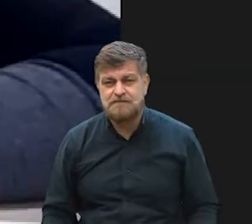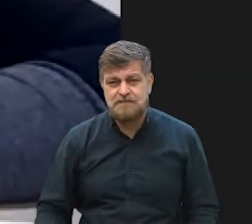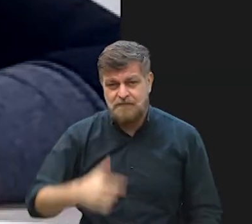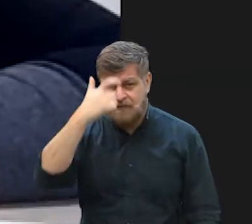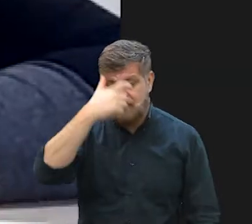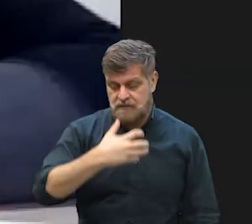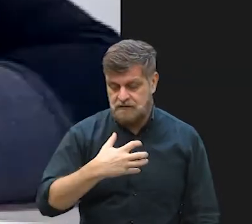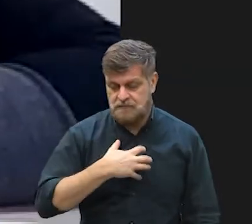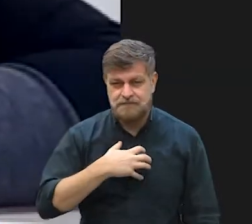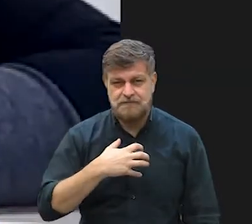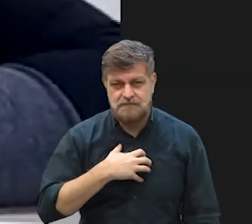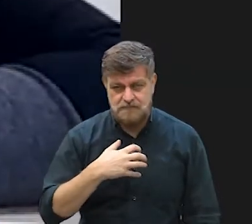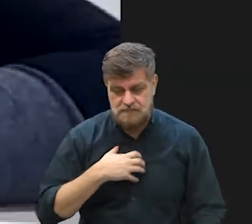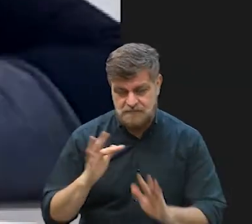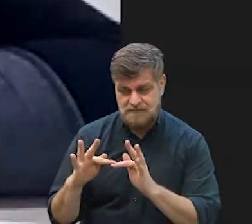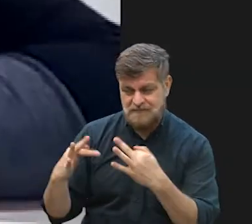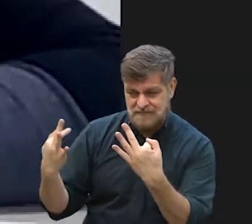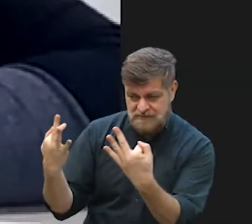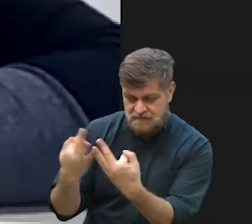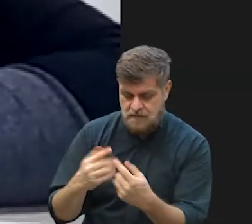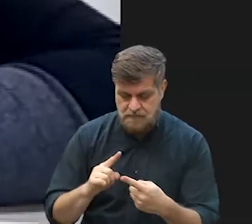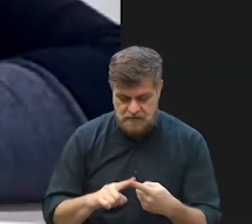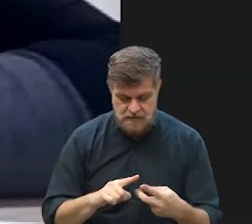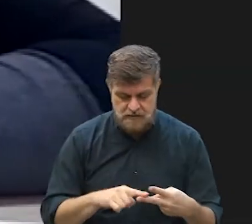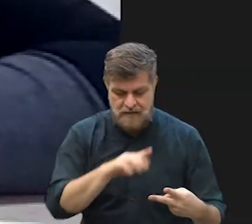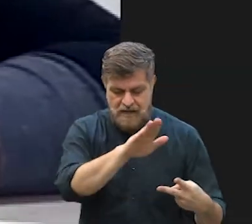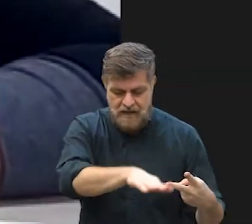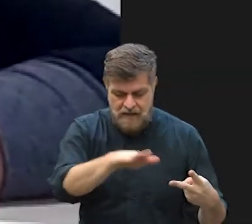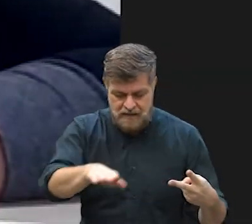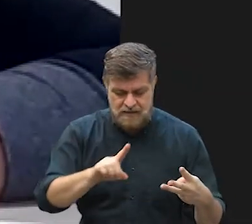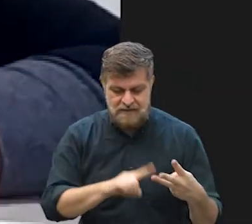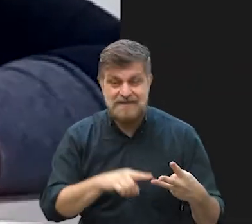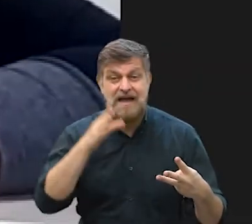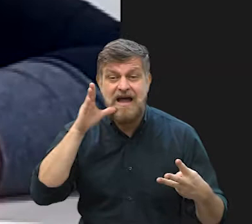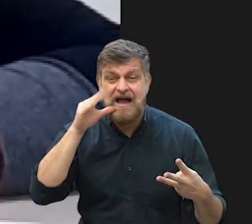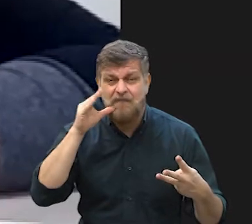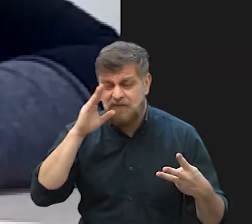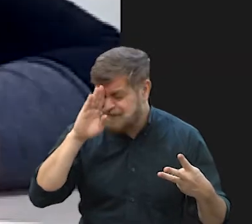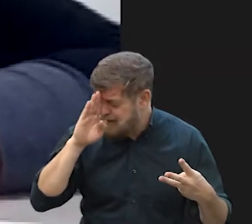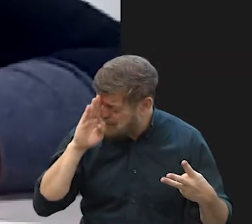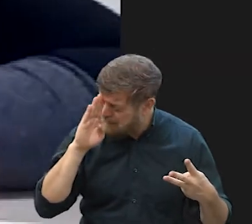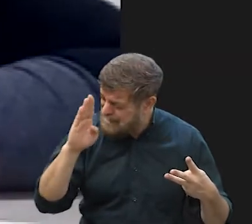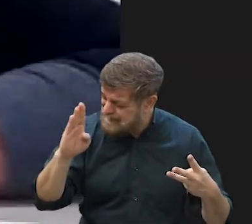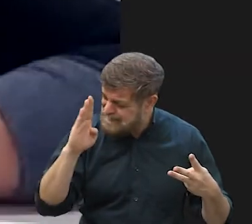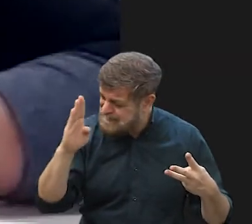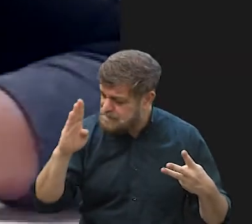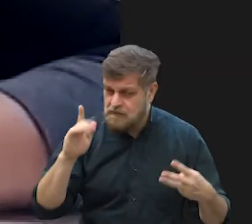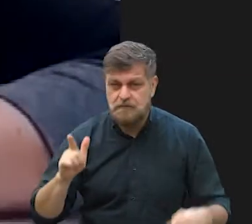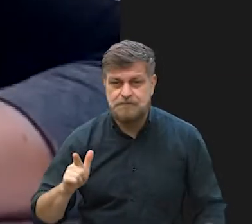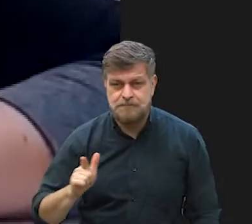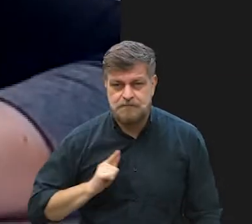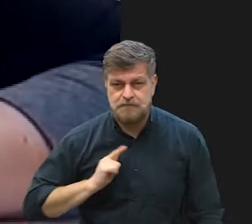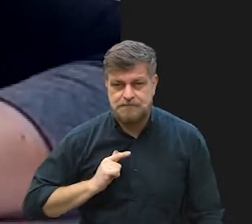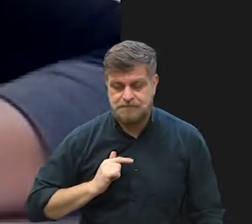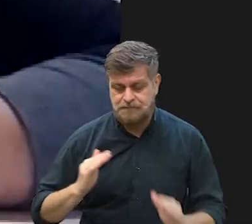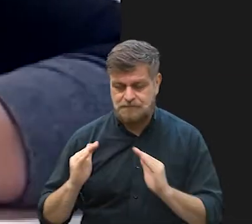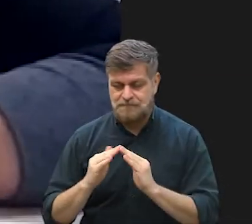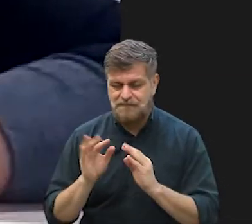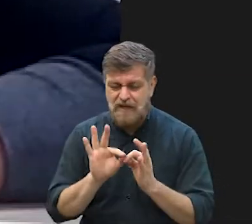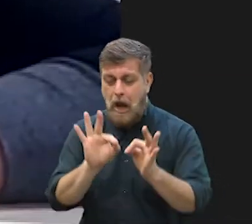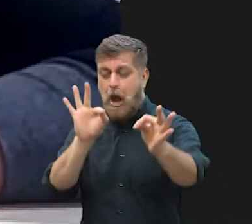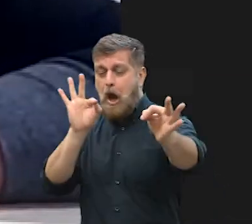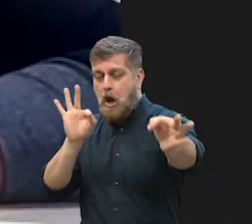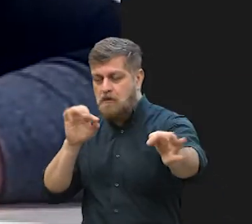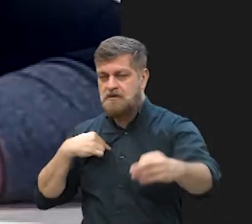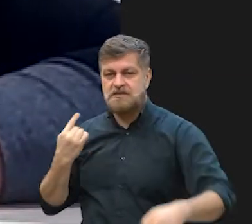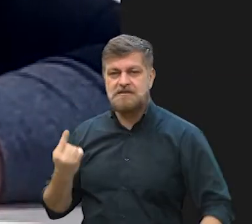pude sentir isso das famílias, das crianças, dos funcionários principalmente, mesmo estando longe, a gente estava